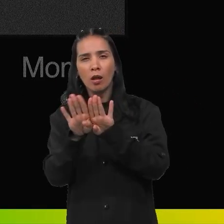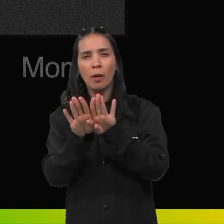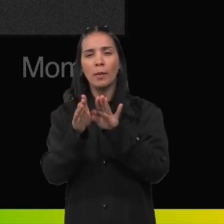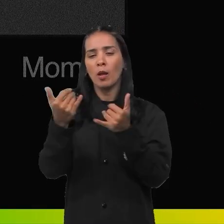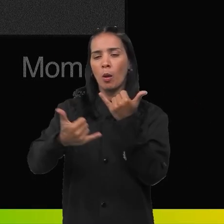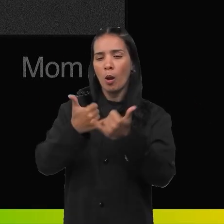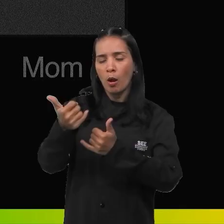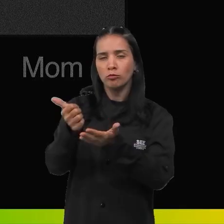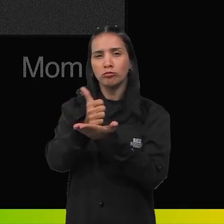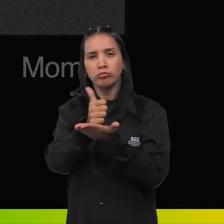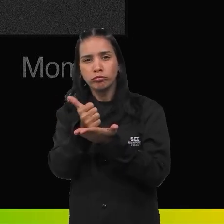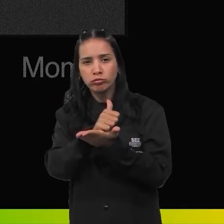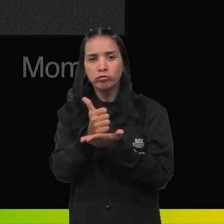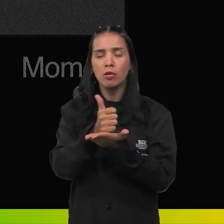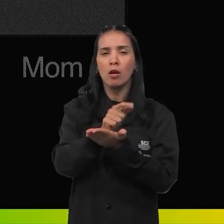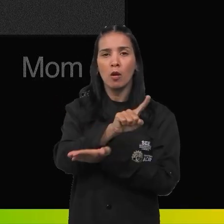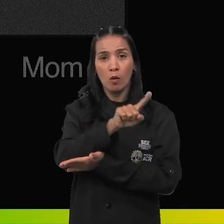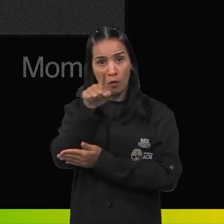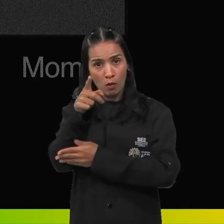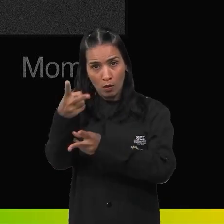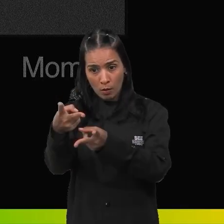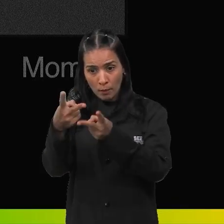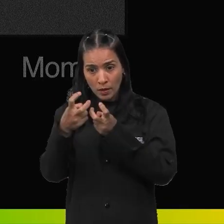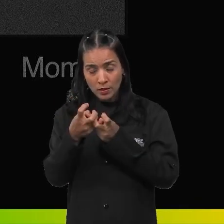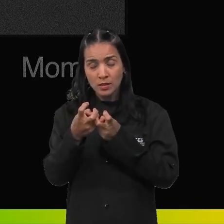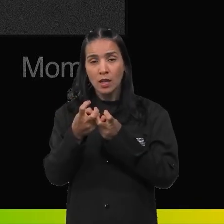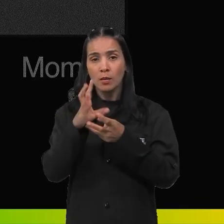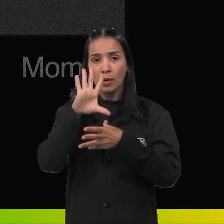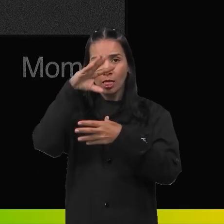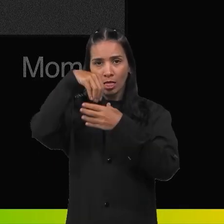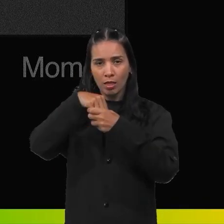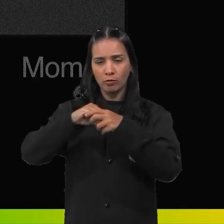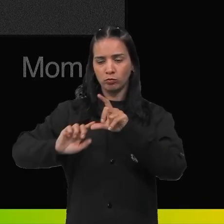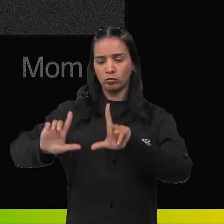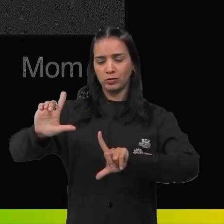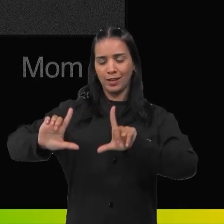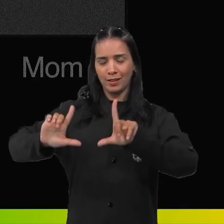Você pode perceber que na sua tela, antes de você